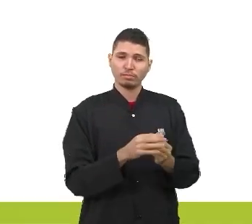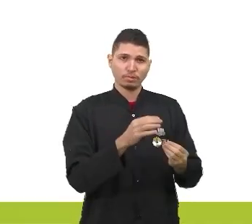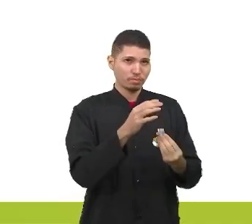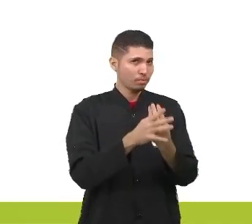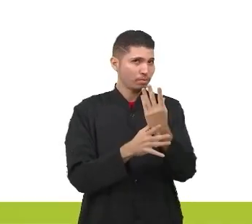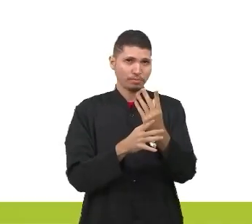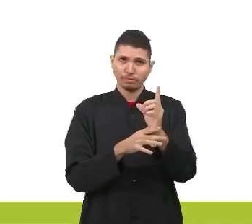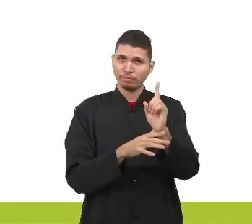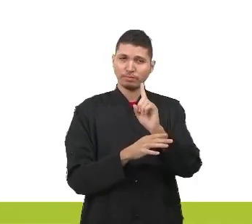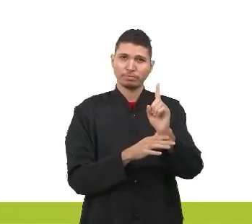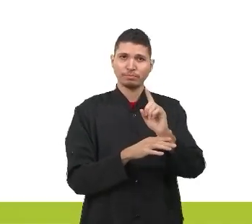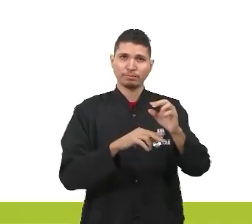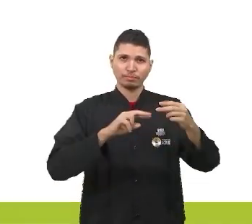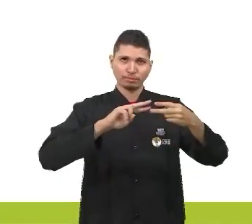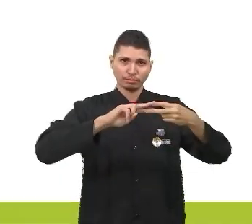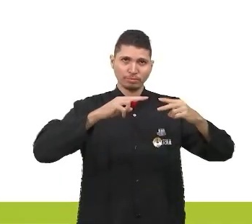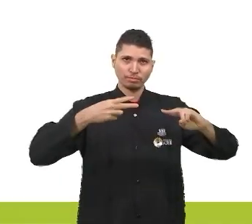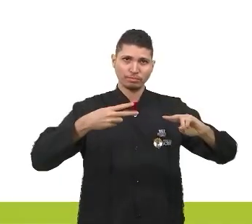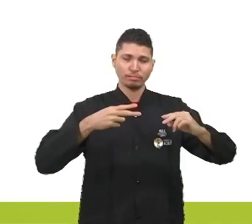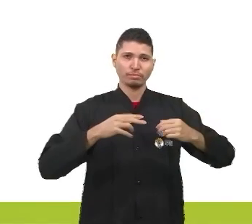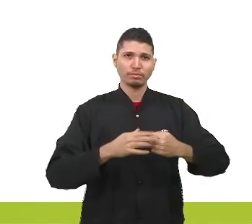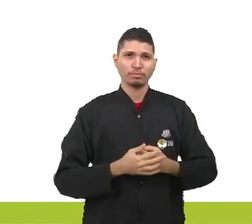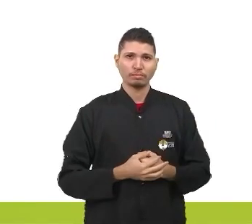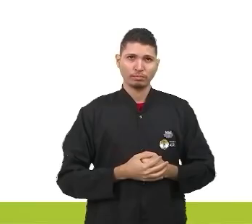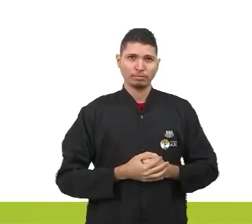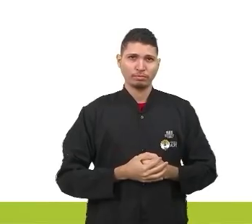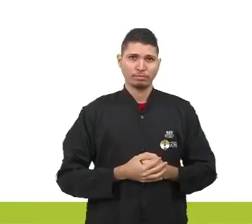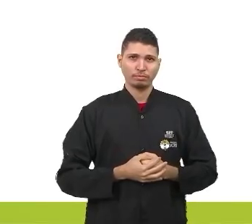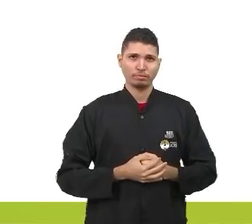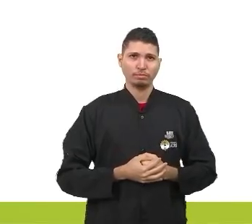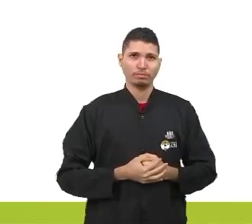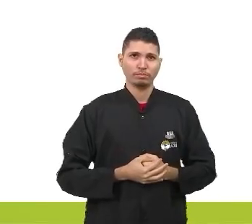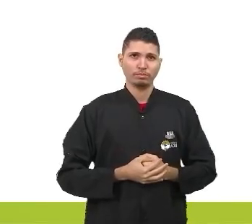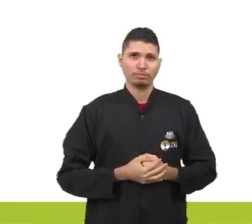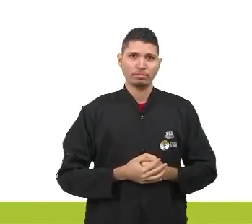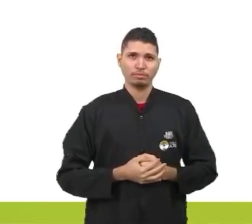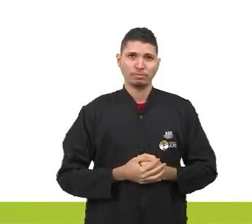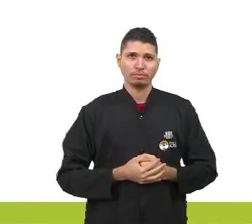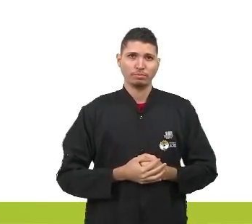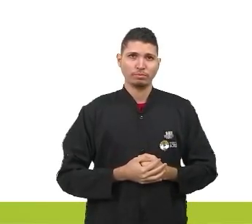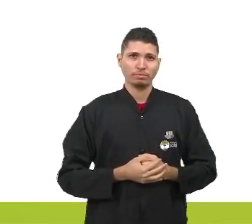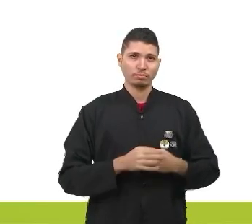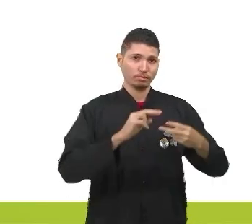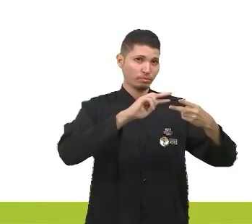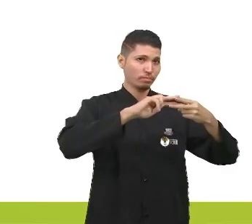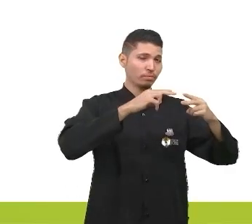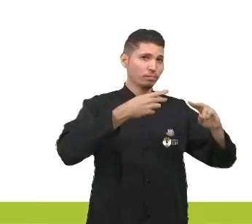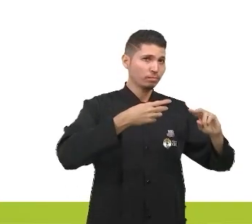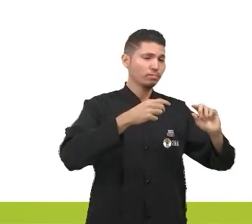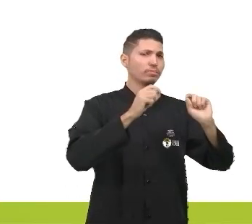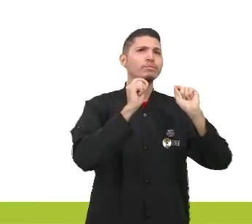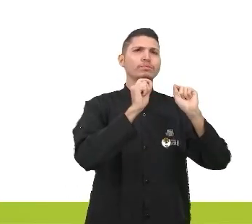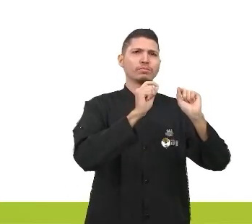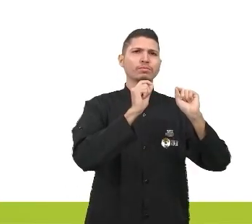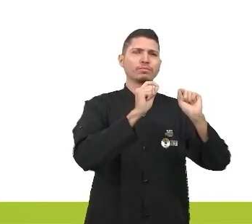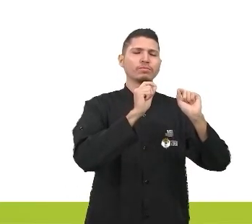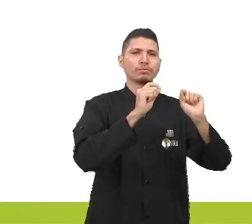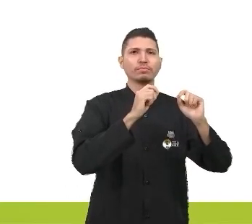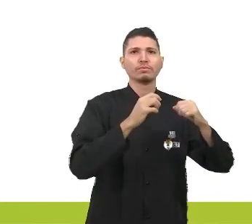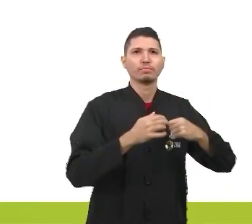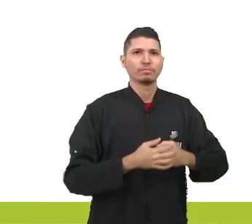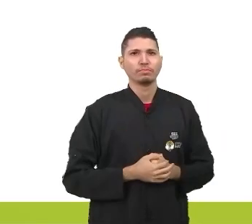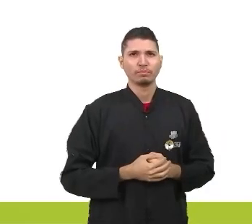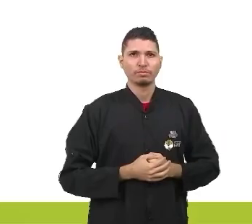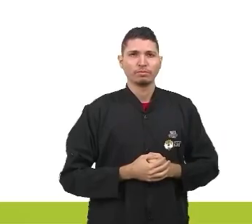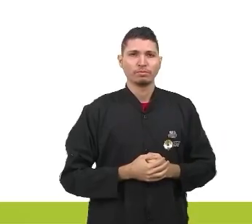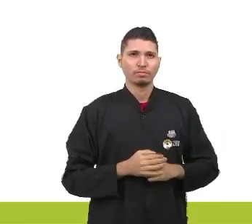Legal. Só lembrando, o que é mesmo o DNA recombinante? É aquele na qual